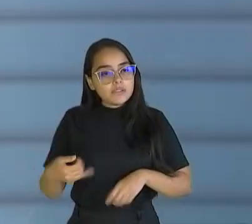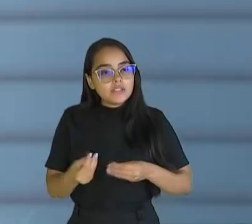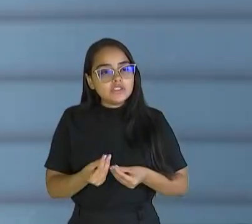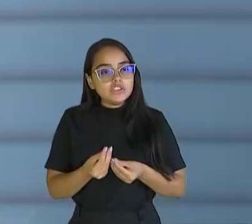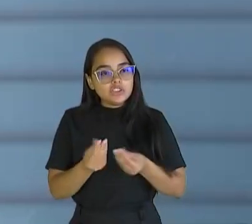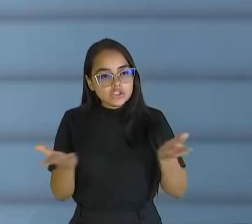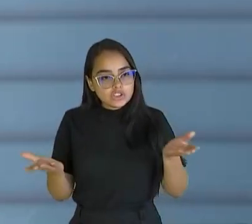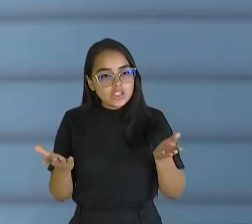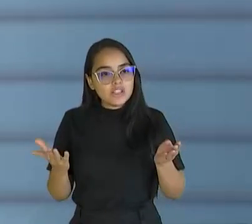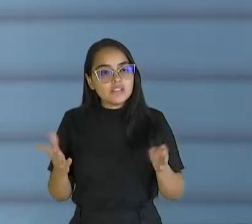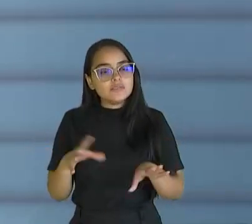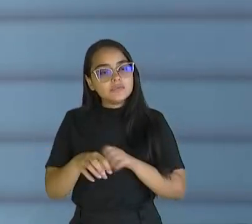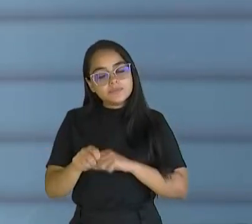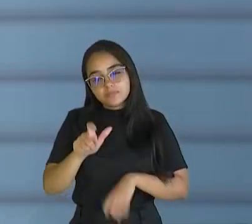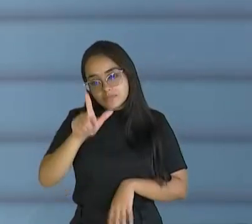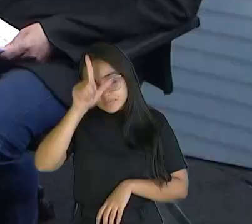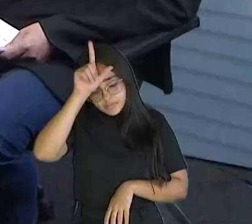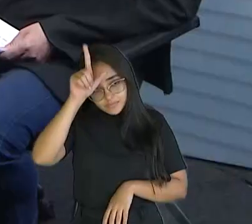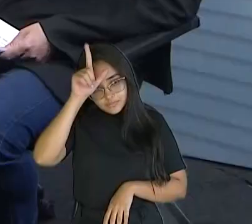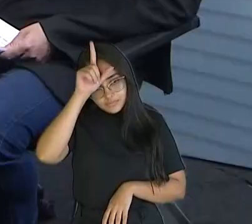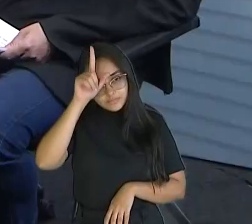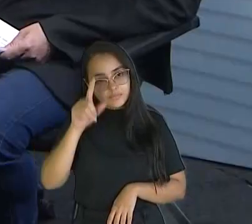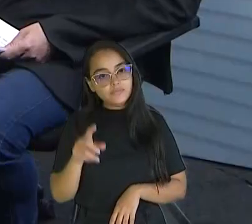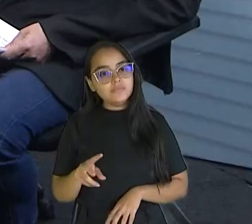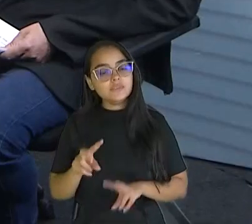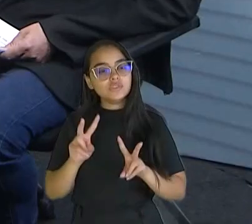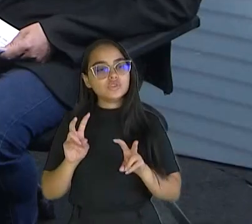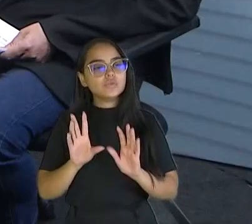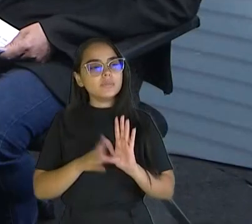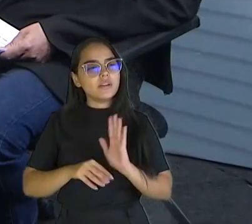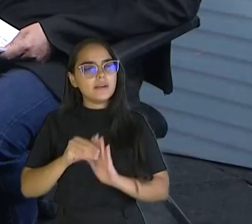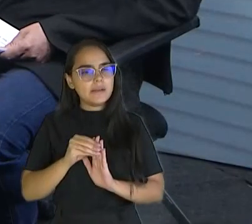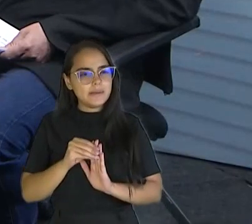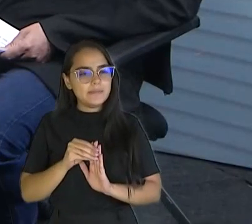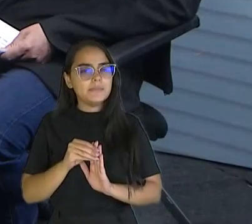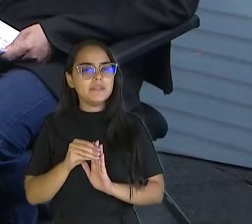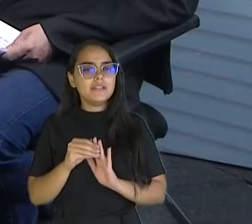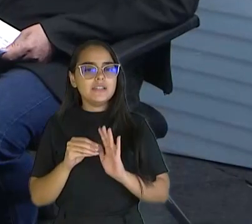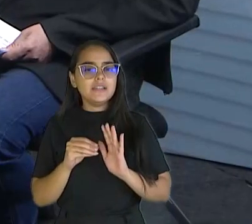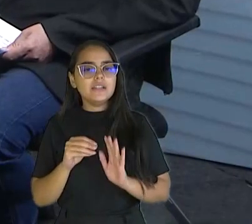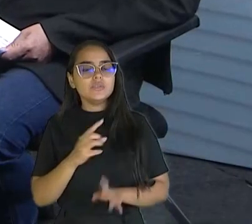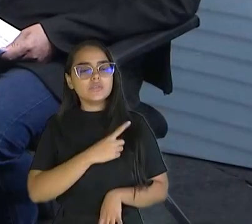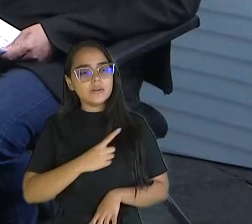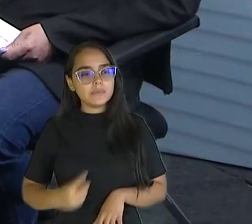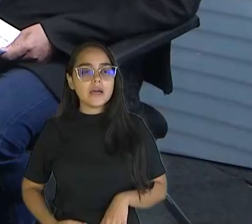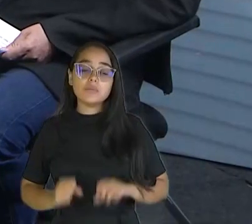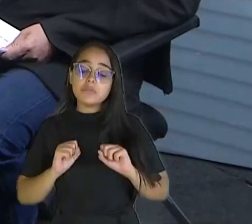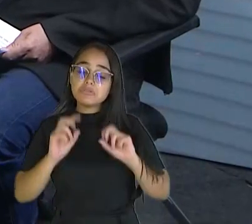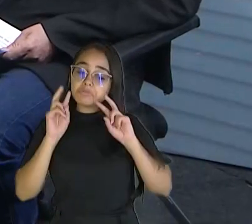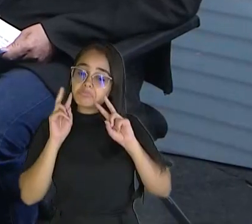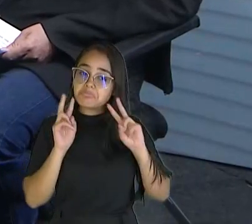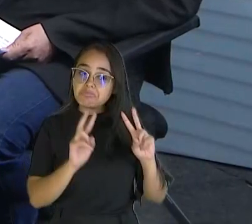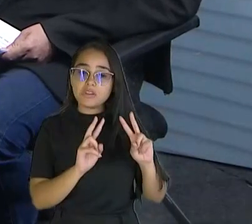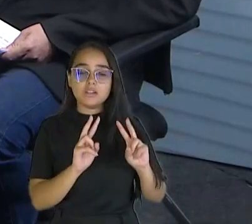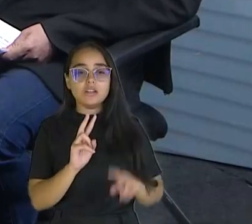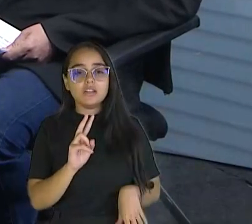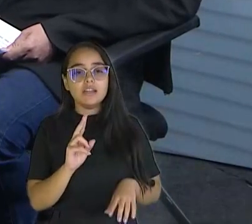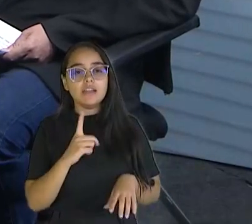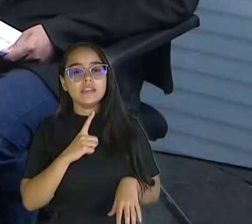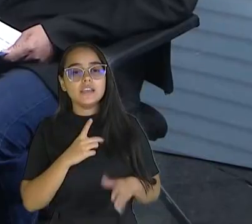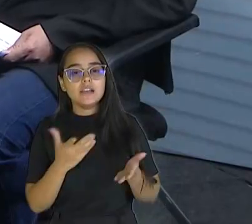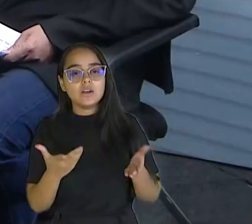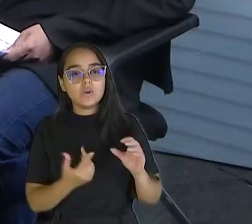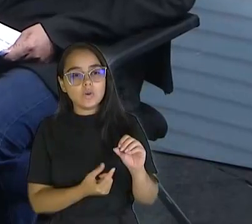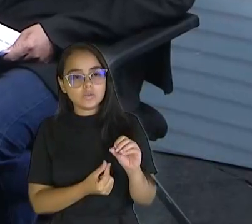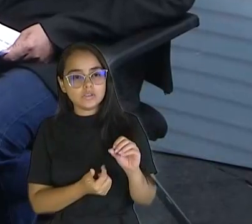formar liderança. Isso. Pois é, tem essa questão das emendas aí, né? Que os parlamentares podiam olhar para a Casa do Estudante, né? Esse ano vai ter orçamento e